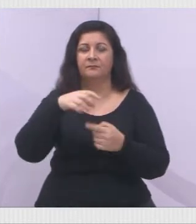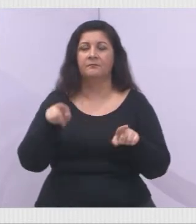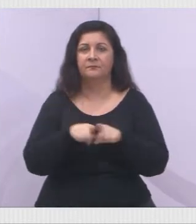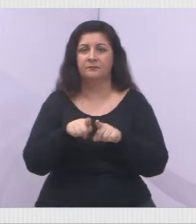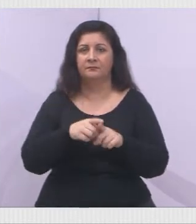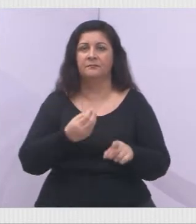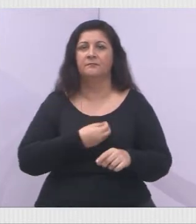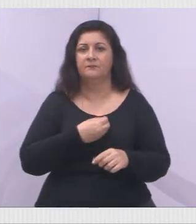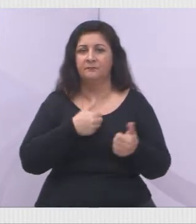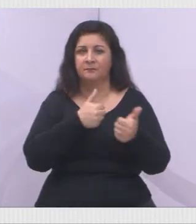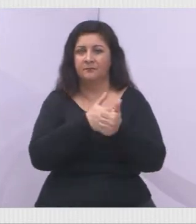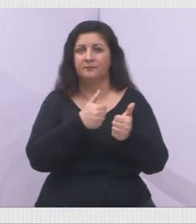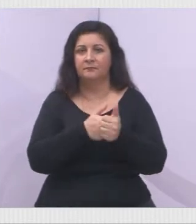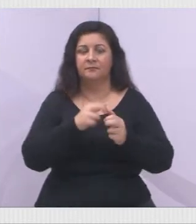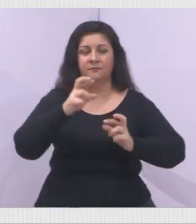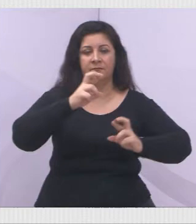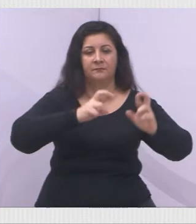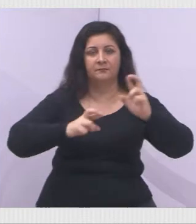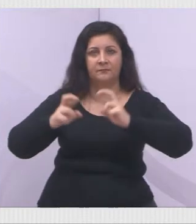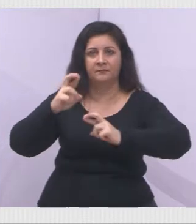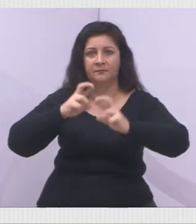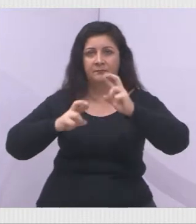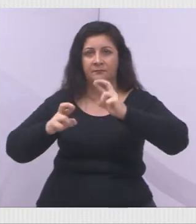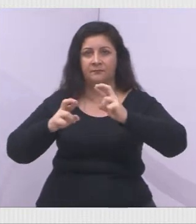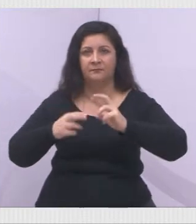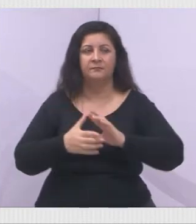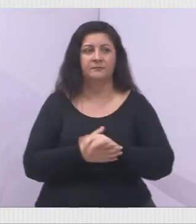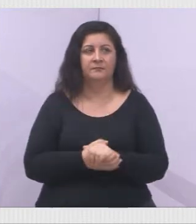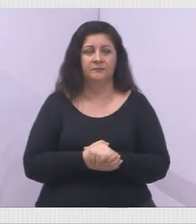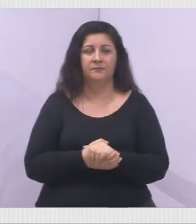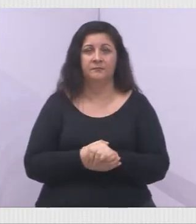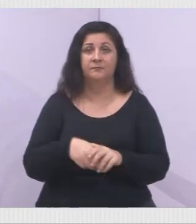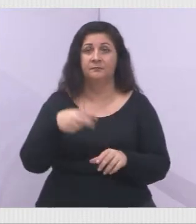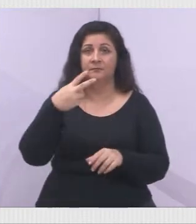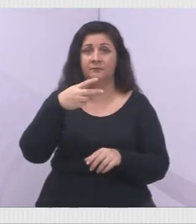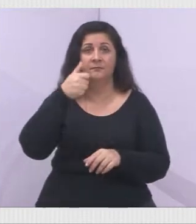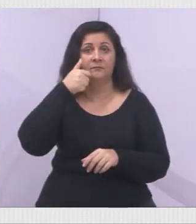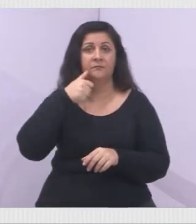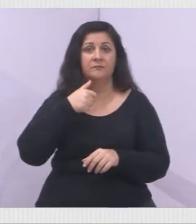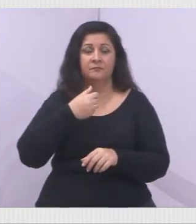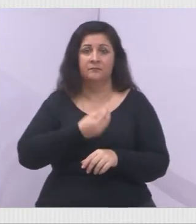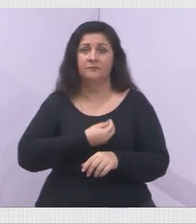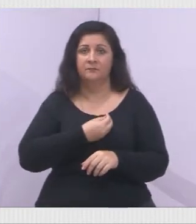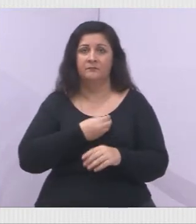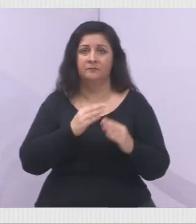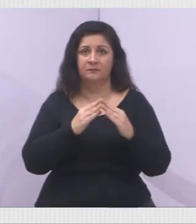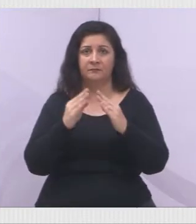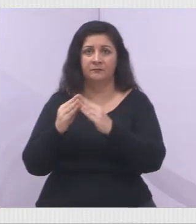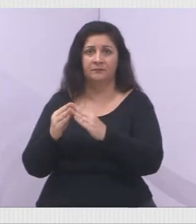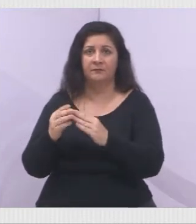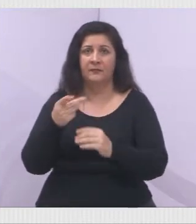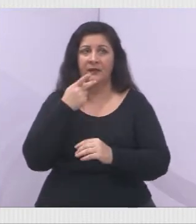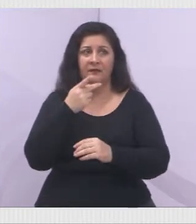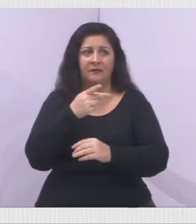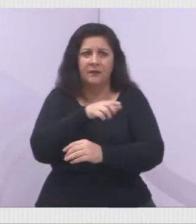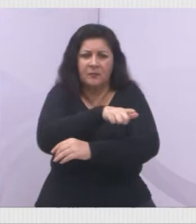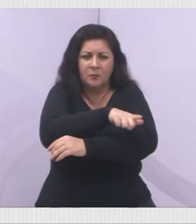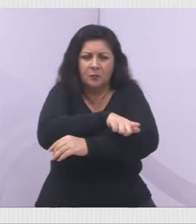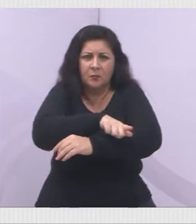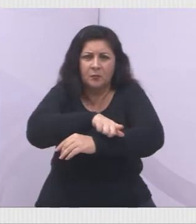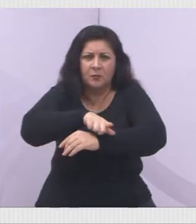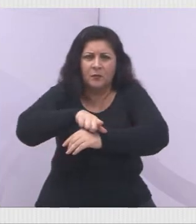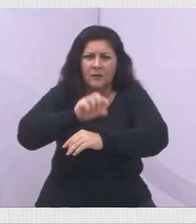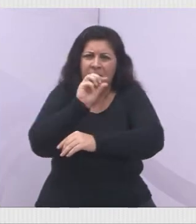moro ali perto também, estive fiscalizando por lá também. Duas moradoras me ligaram, falaram, o asfalto tá fininho, não era só